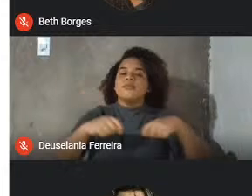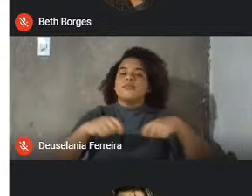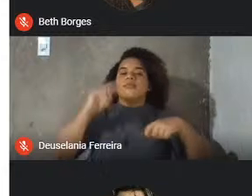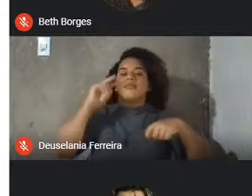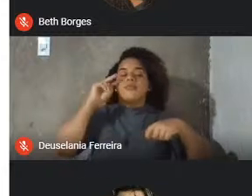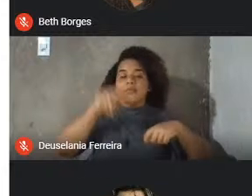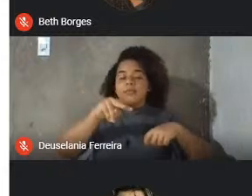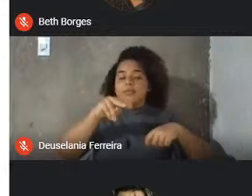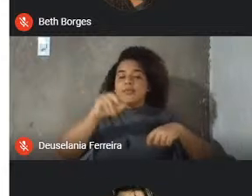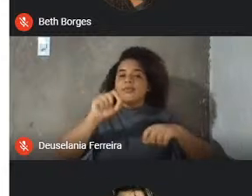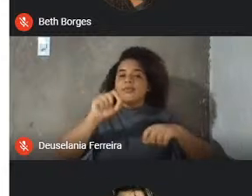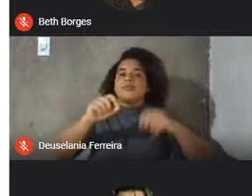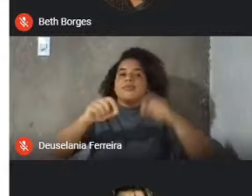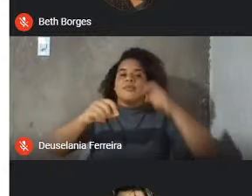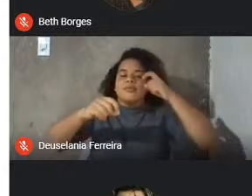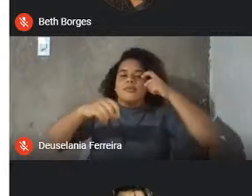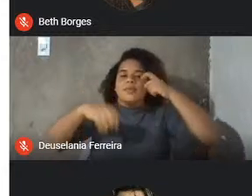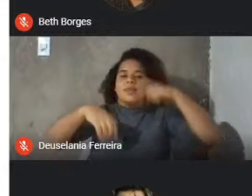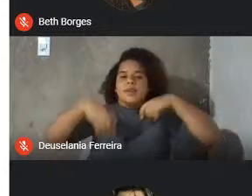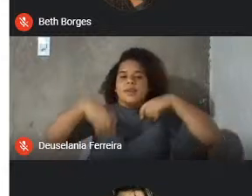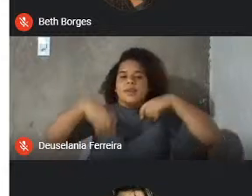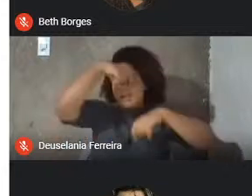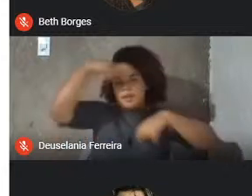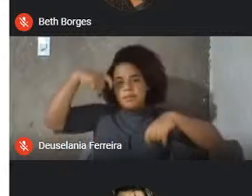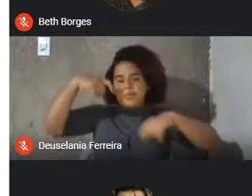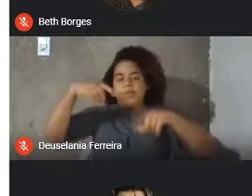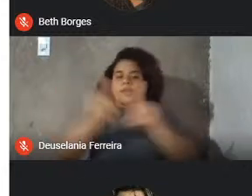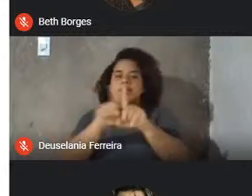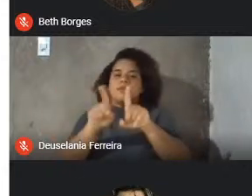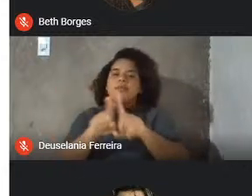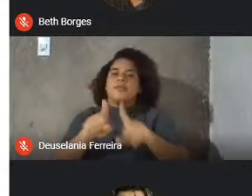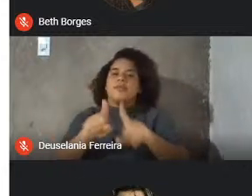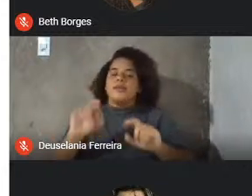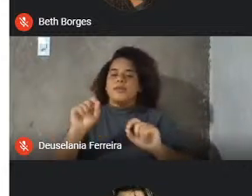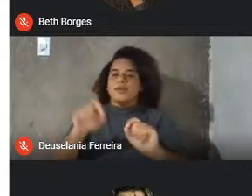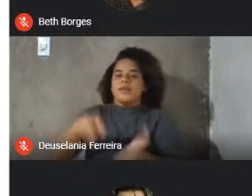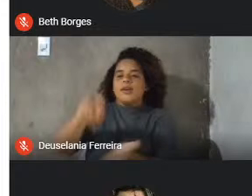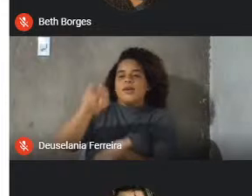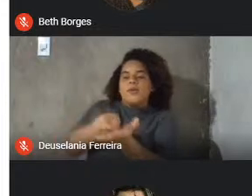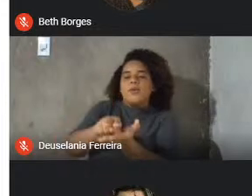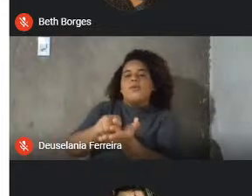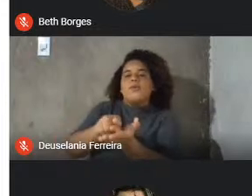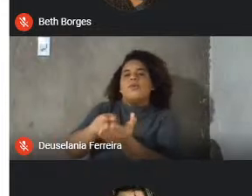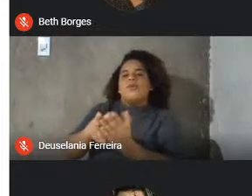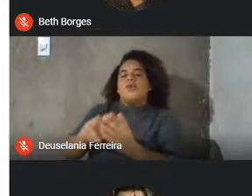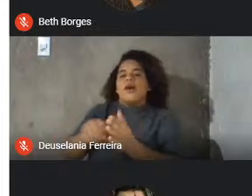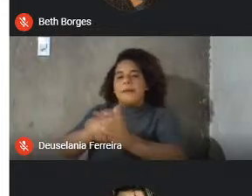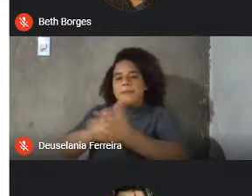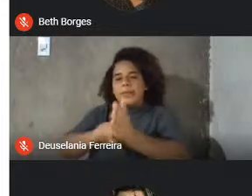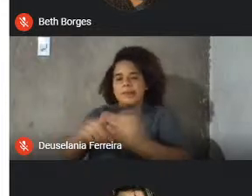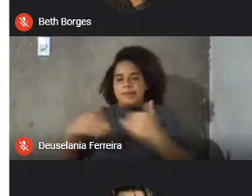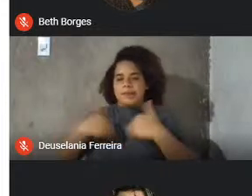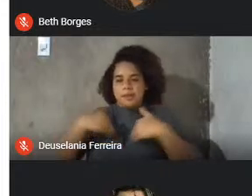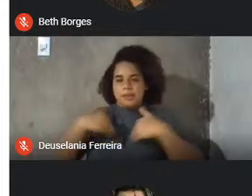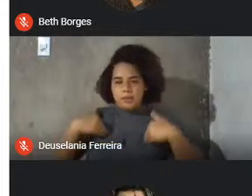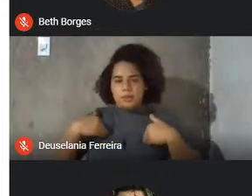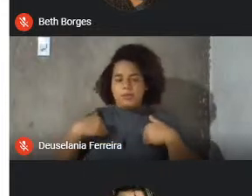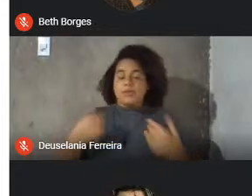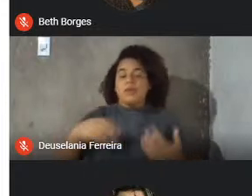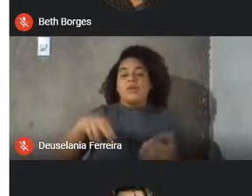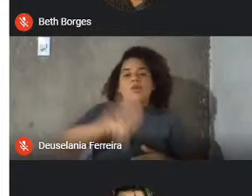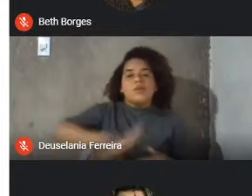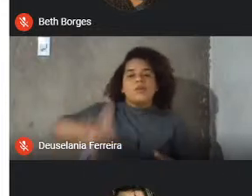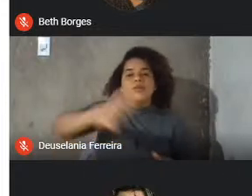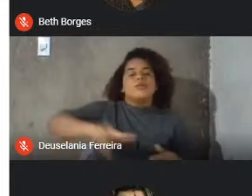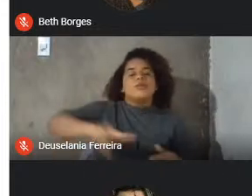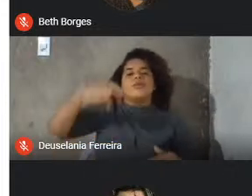e o biofeedback, demos uma quebra aí na ideia das cognições, só para vocês entenderem a correlação. Quando nós utilizamos a hipnose com biofeedback, ao